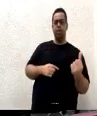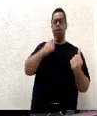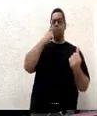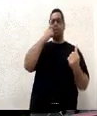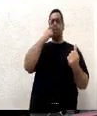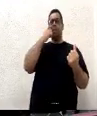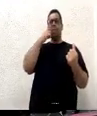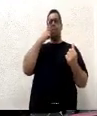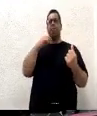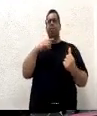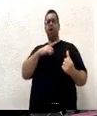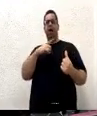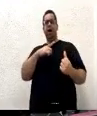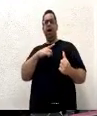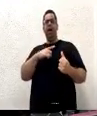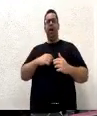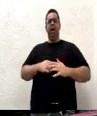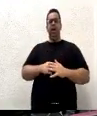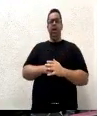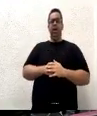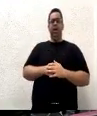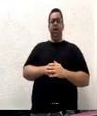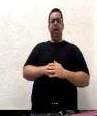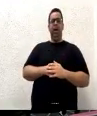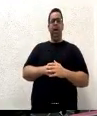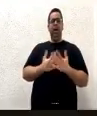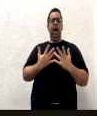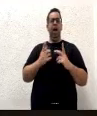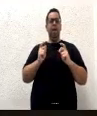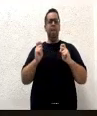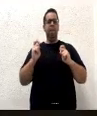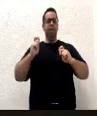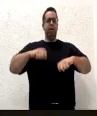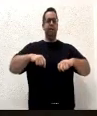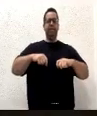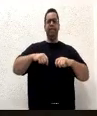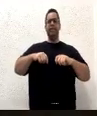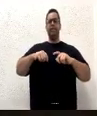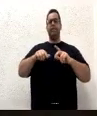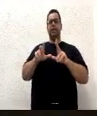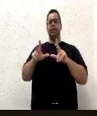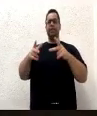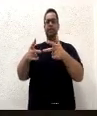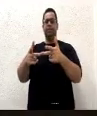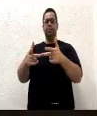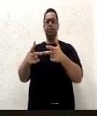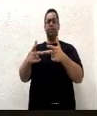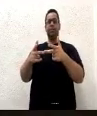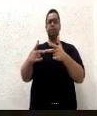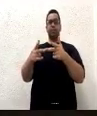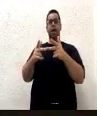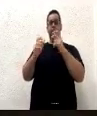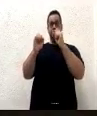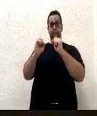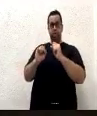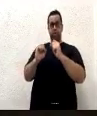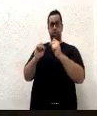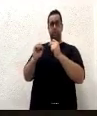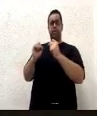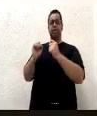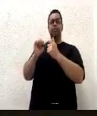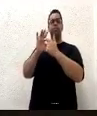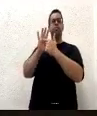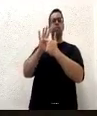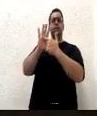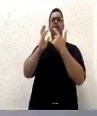de todas as possibilidades que a Câmara nos traz, e ajudar em levar informação para a população.